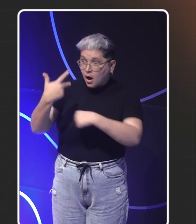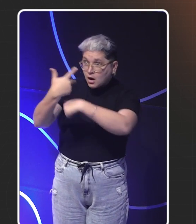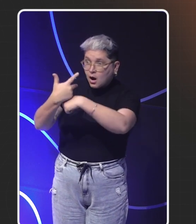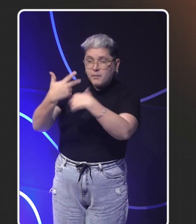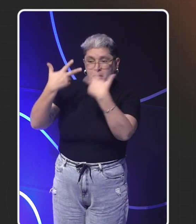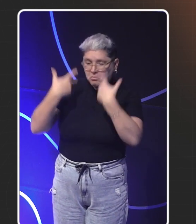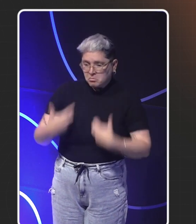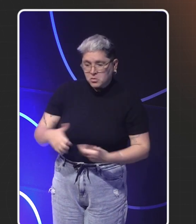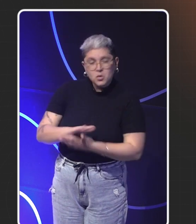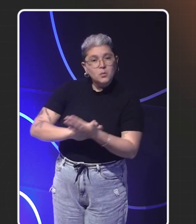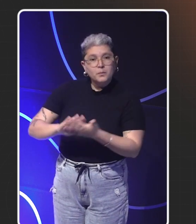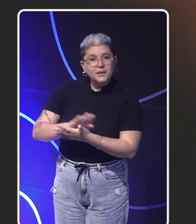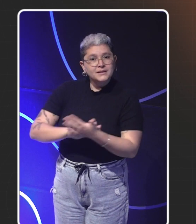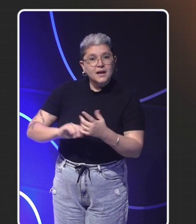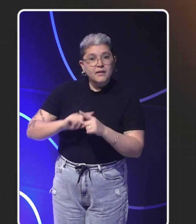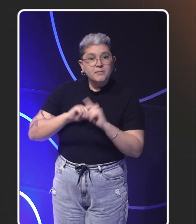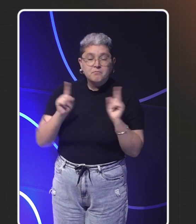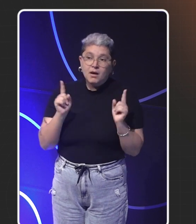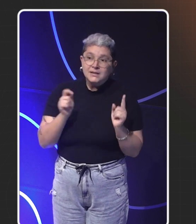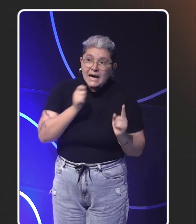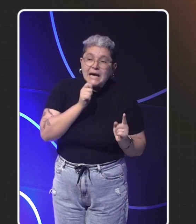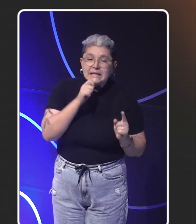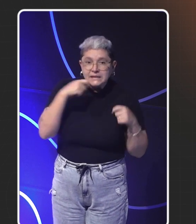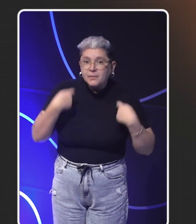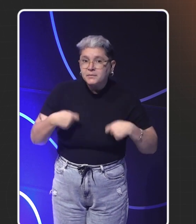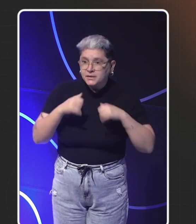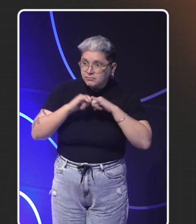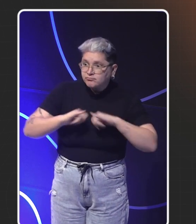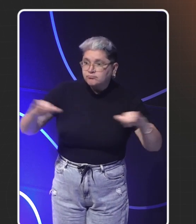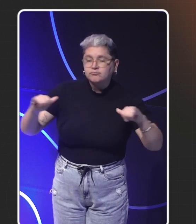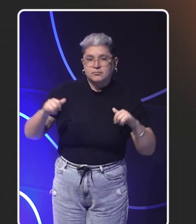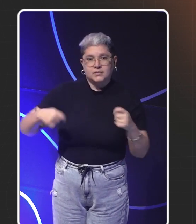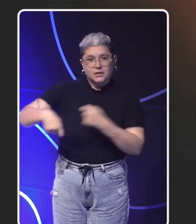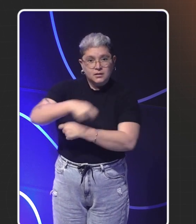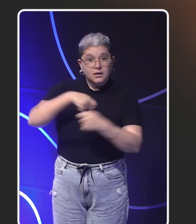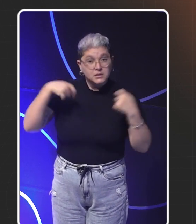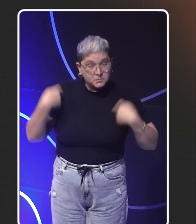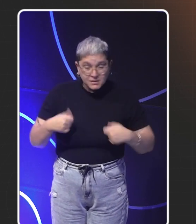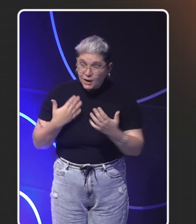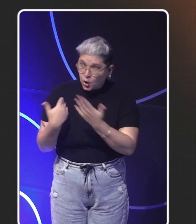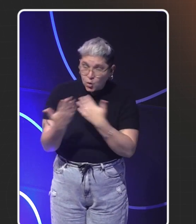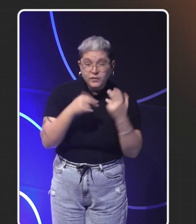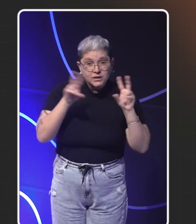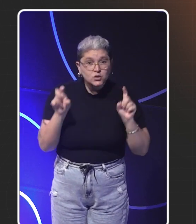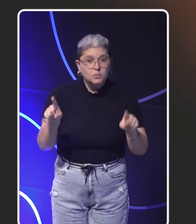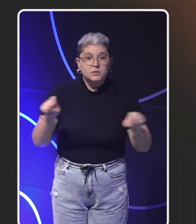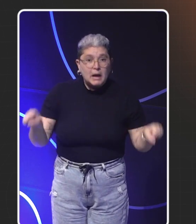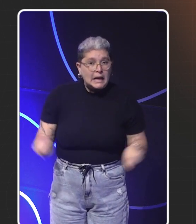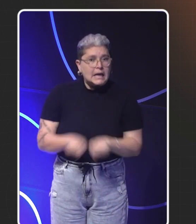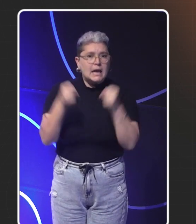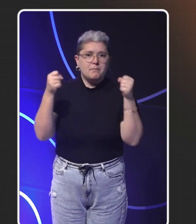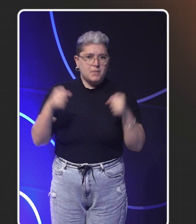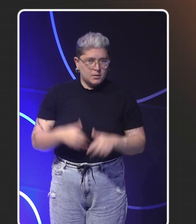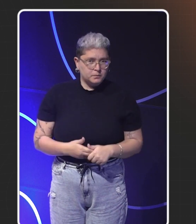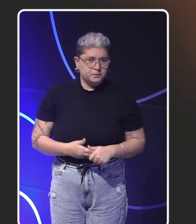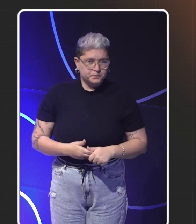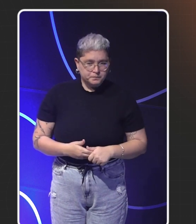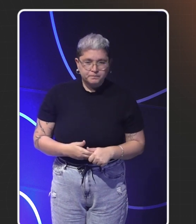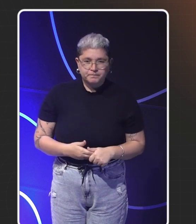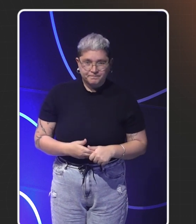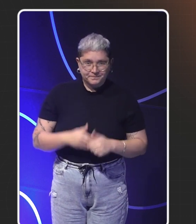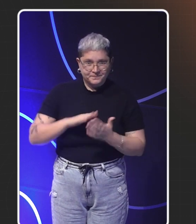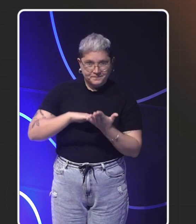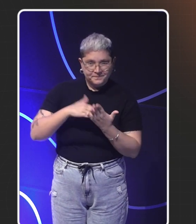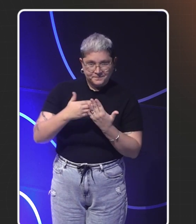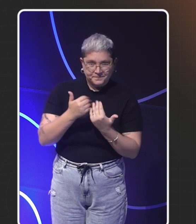que ainda é uma questão para o mercado. E eu acho que a gente precisa muito continuar gerando essa conversa para a gente quebrar esses paradigmas também. O